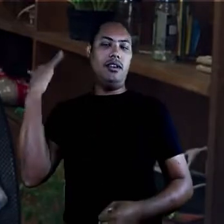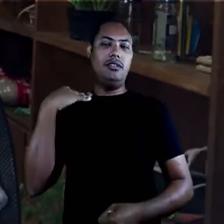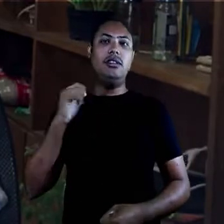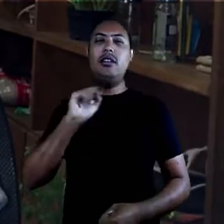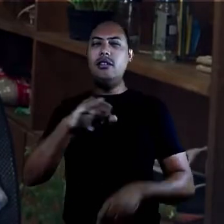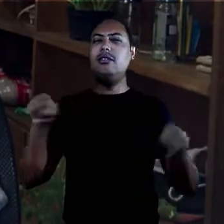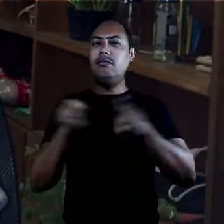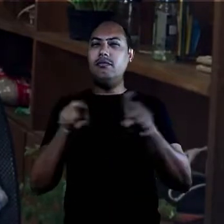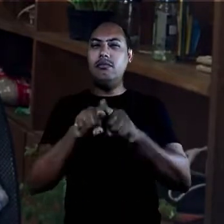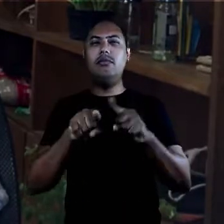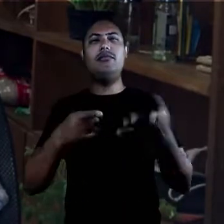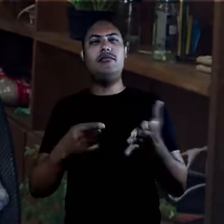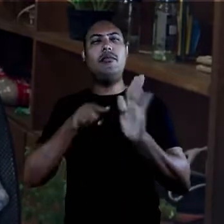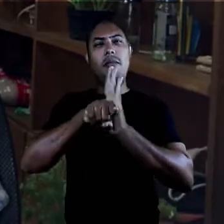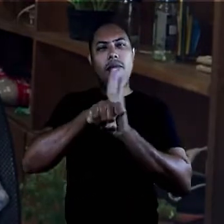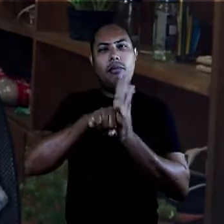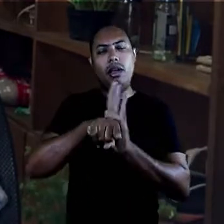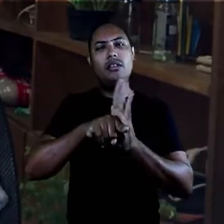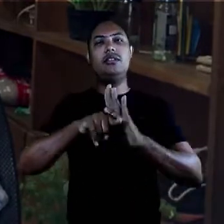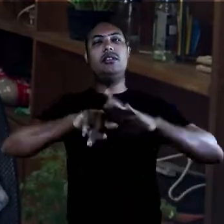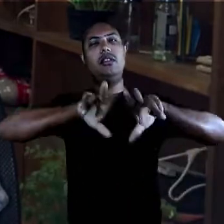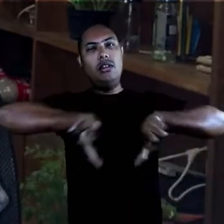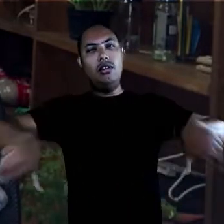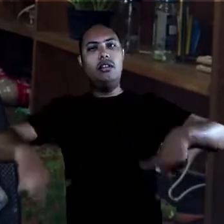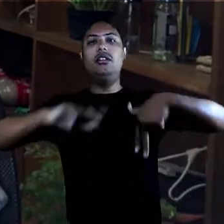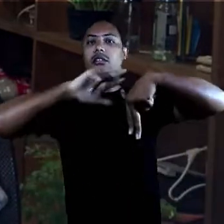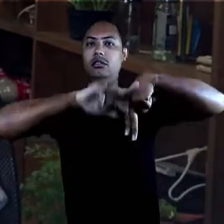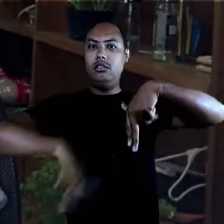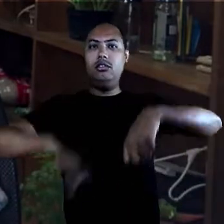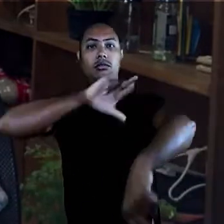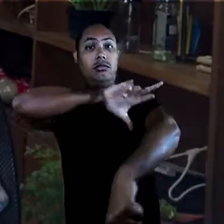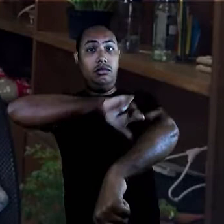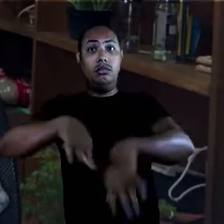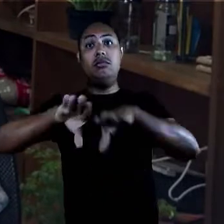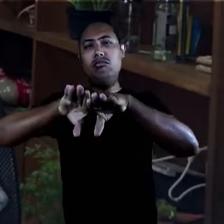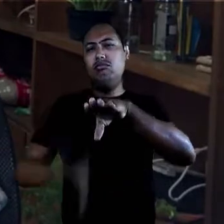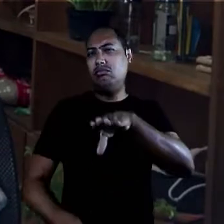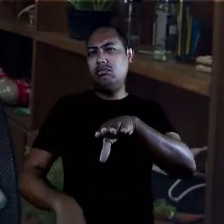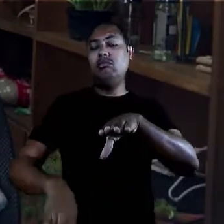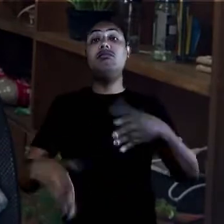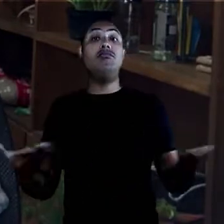há 12 anos atrás. Então, se você também realiza pesquisa